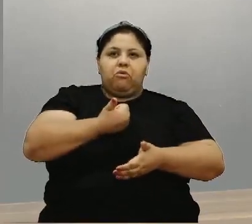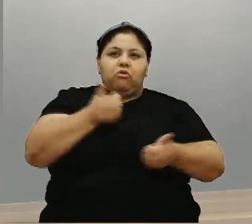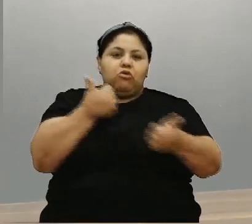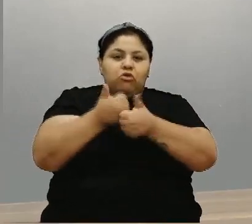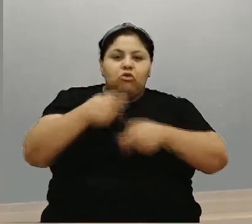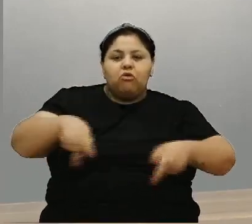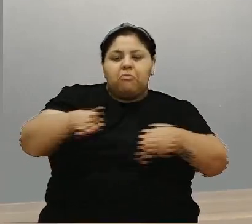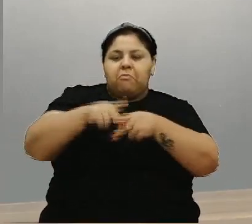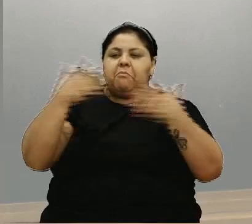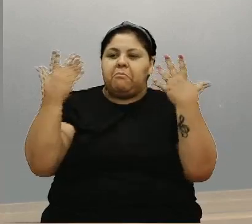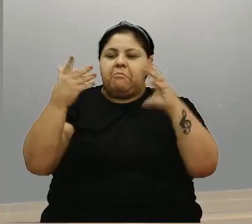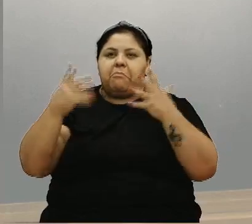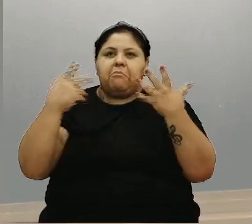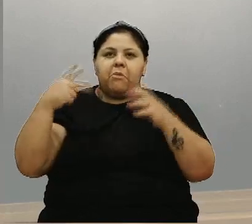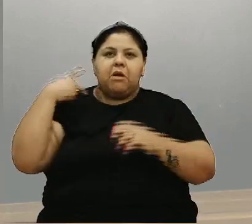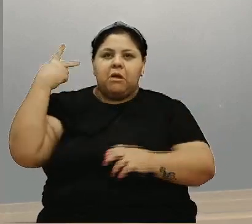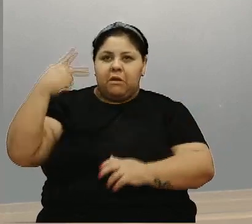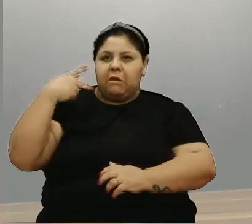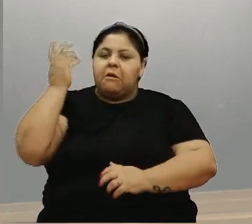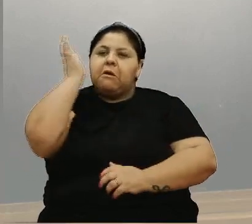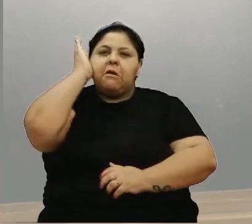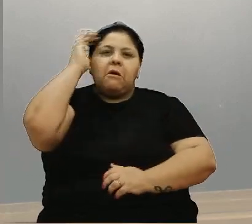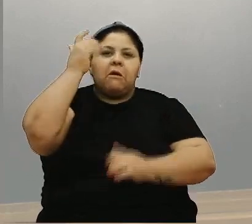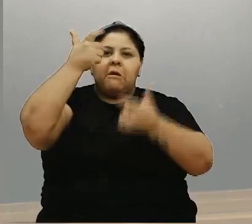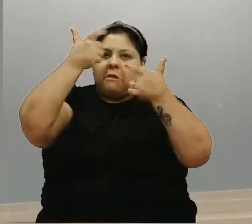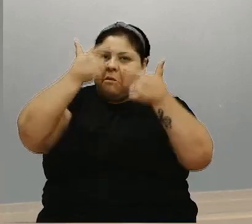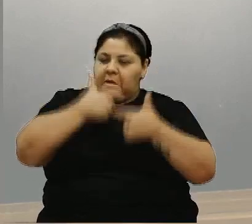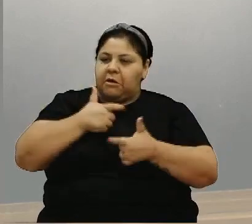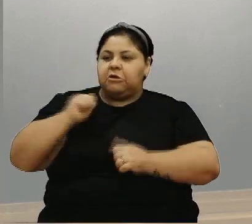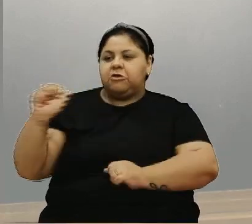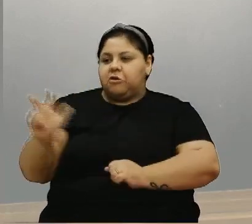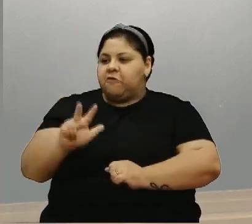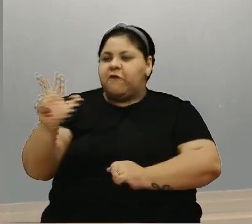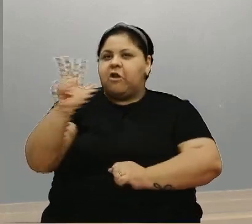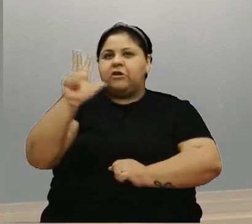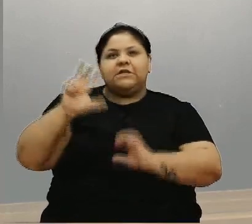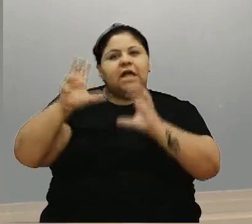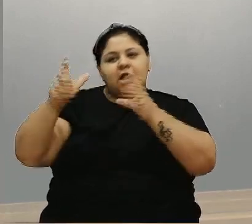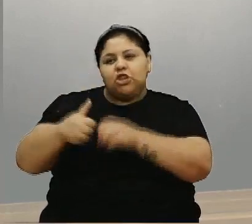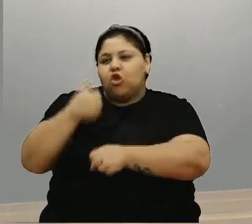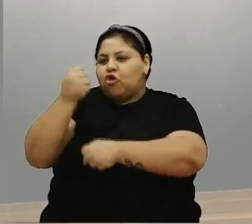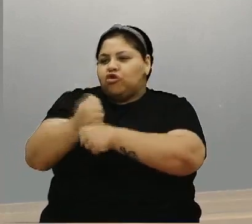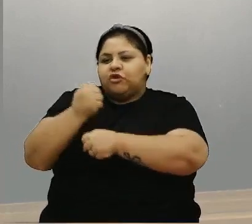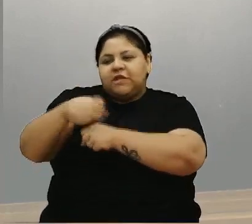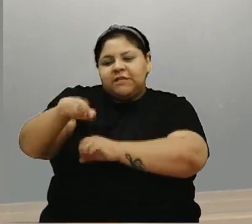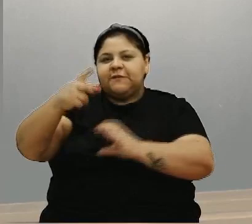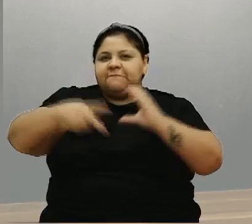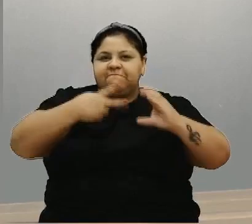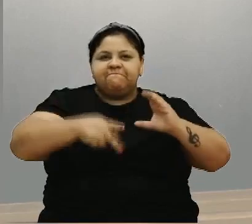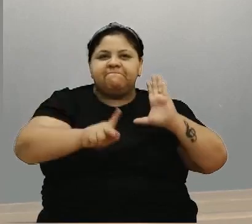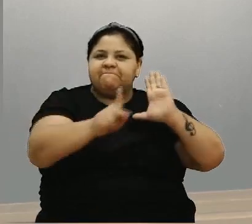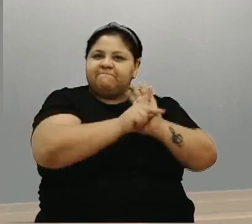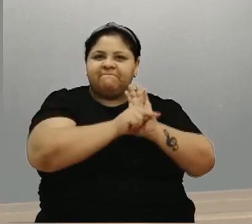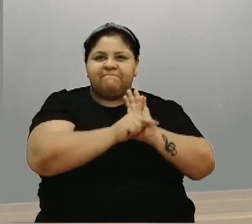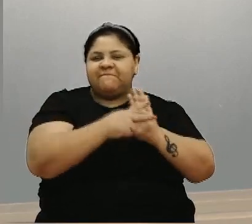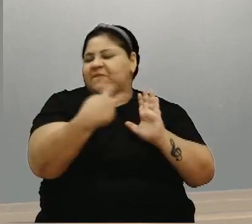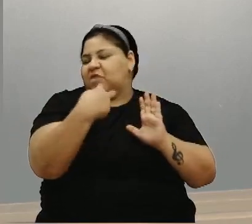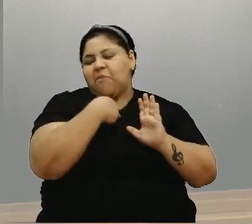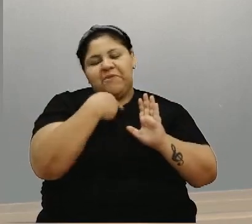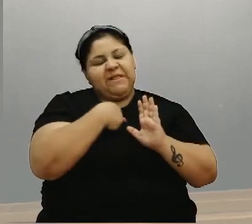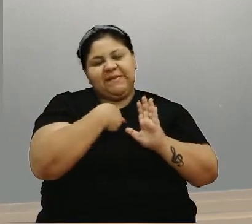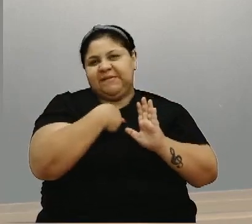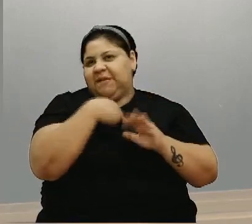isso veio coroar, né, todos esses anos aqui na Câmara de Vereadores. Esse projeto não poderia ser